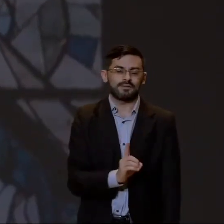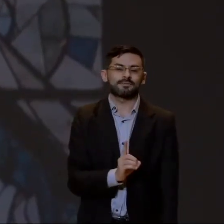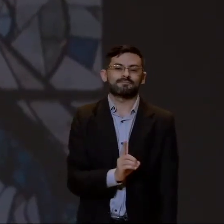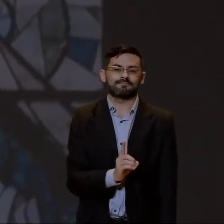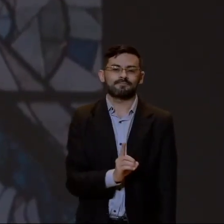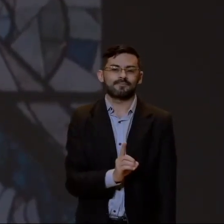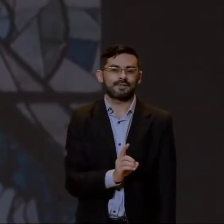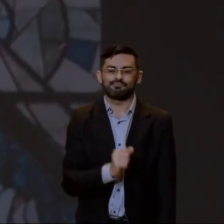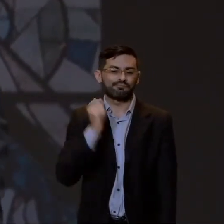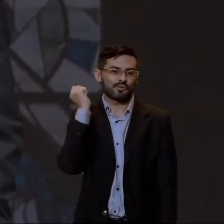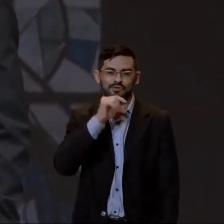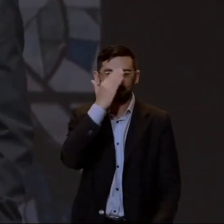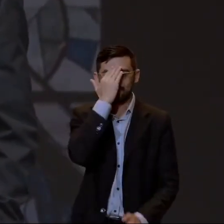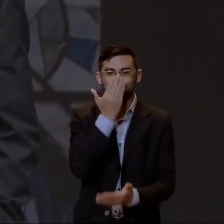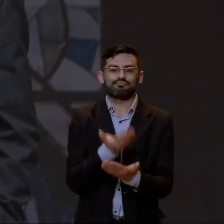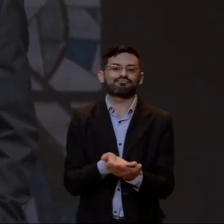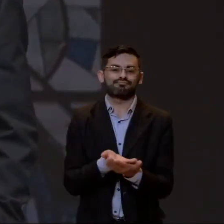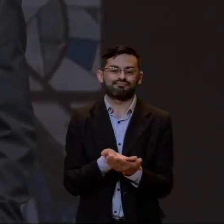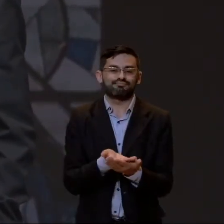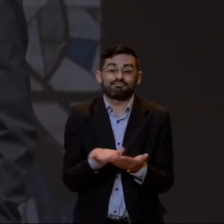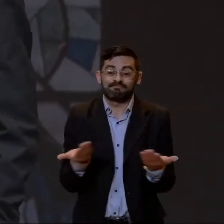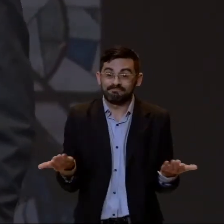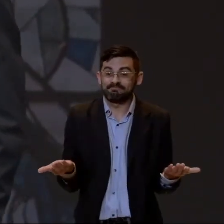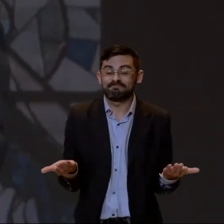Zacarias não conseguiu crer.